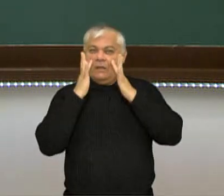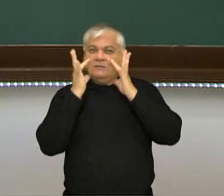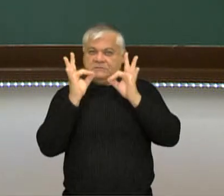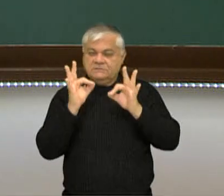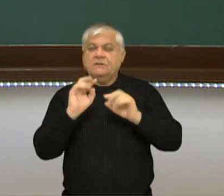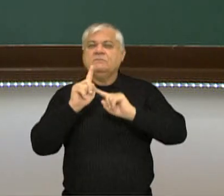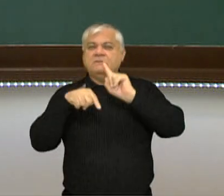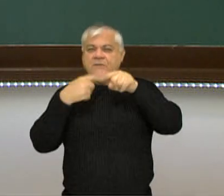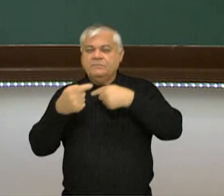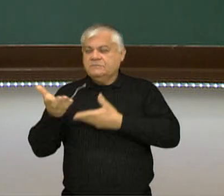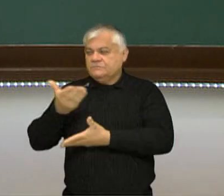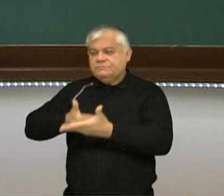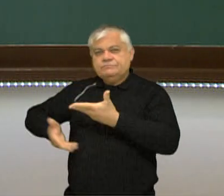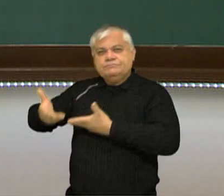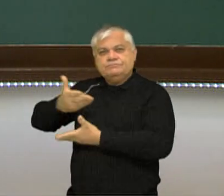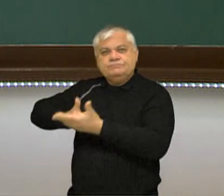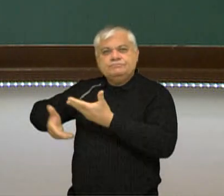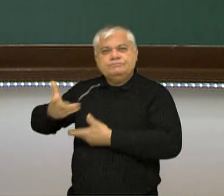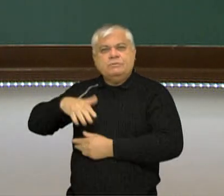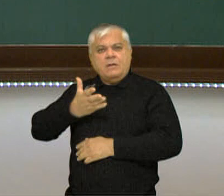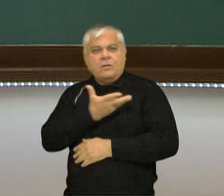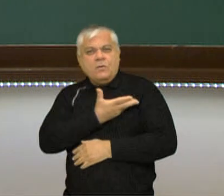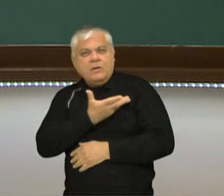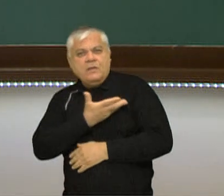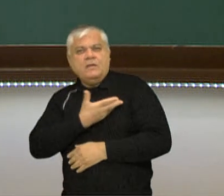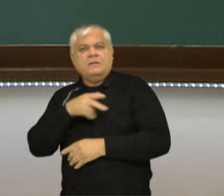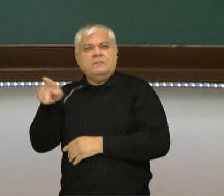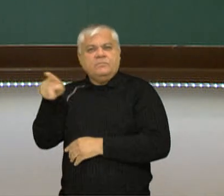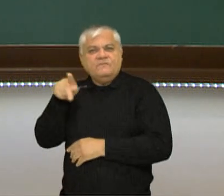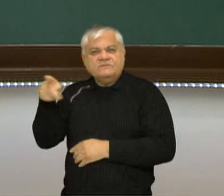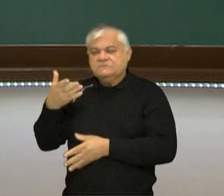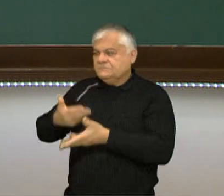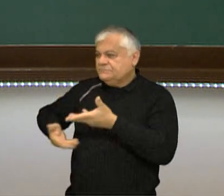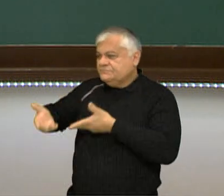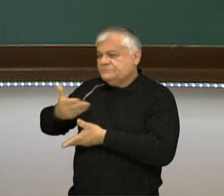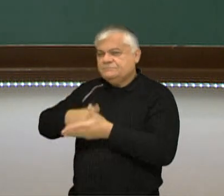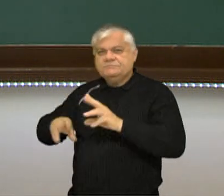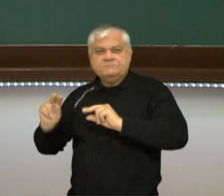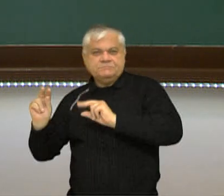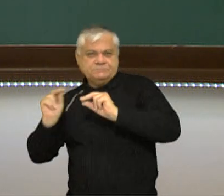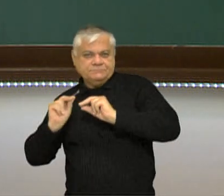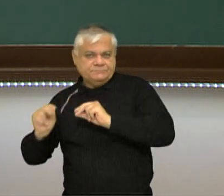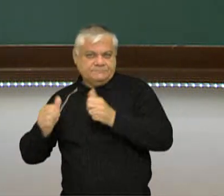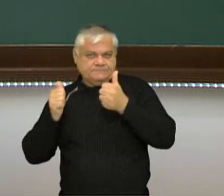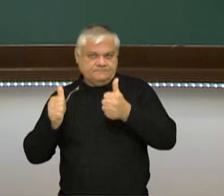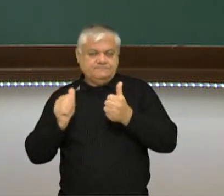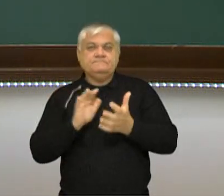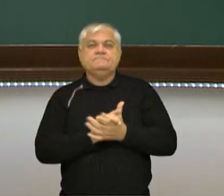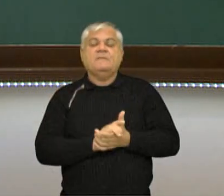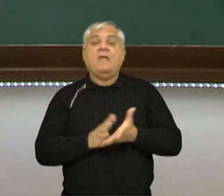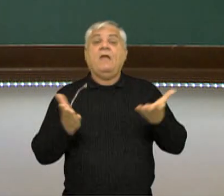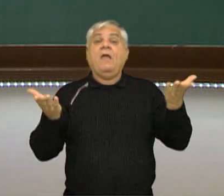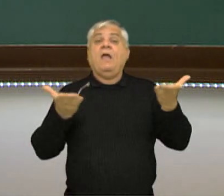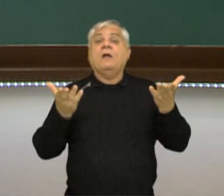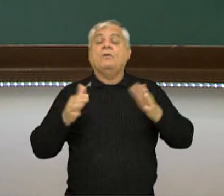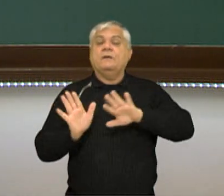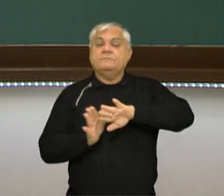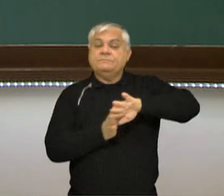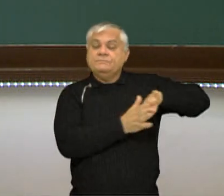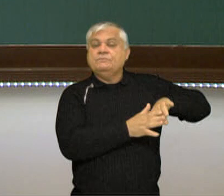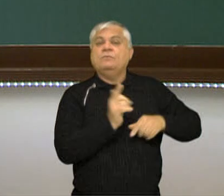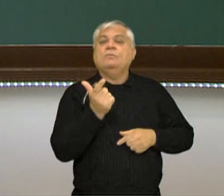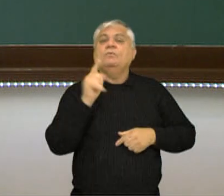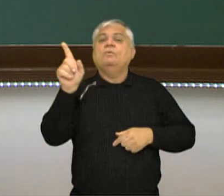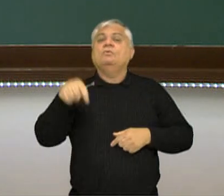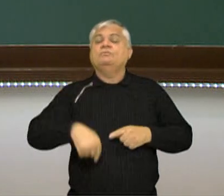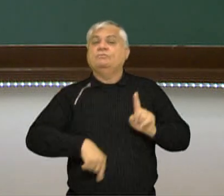poder interagir aí com os seus colegas e com o seu professor, tá bom? A gente vai falar agora de uma outra modalidade